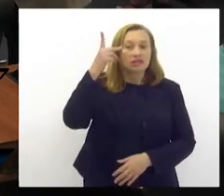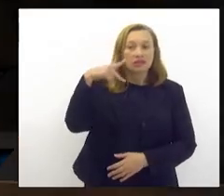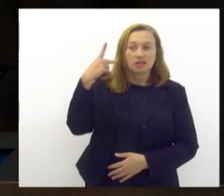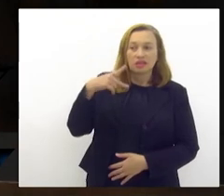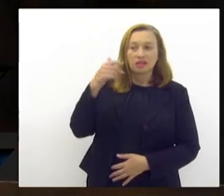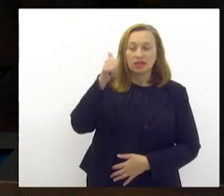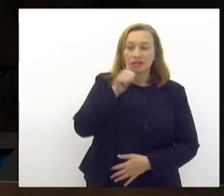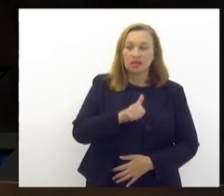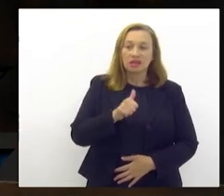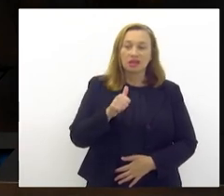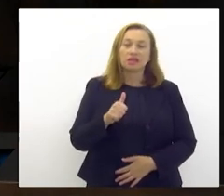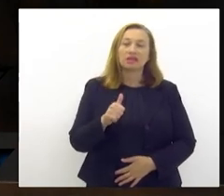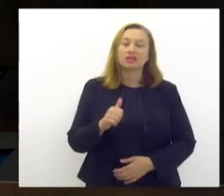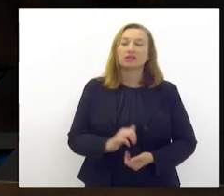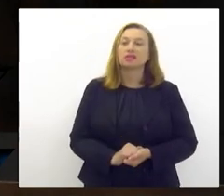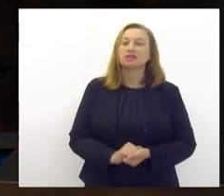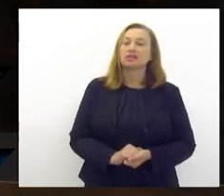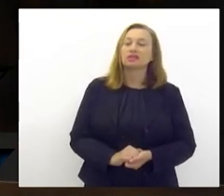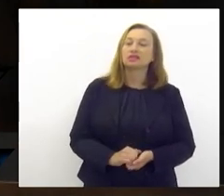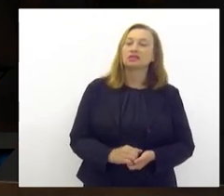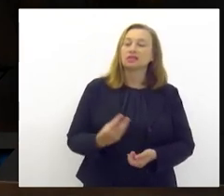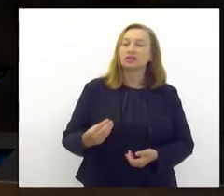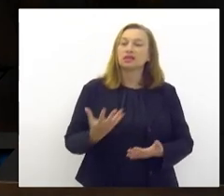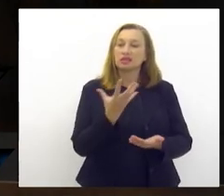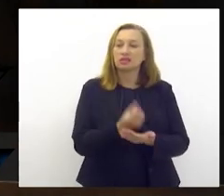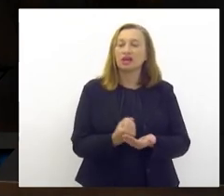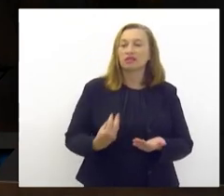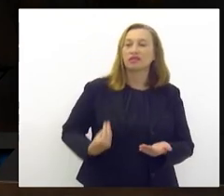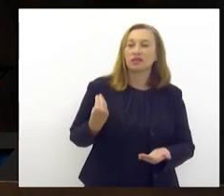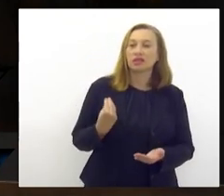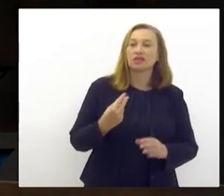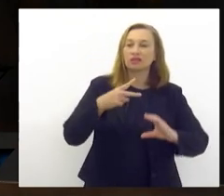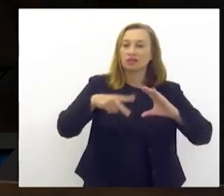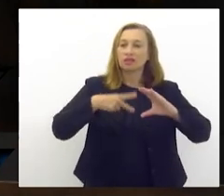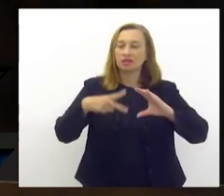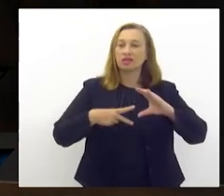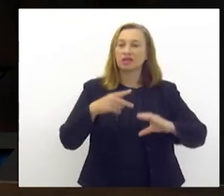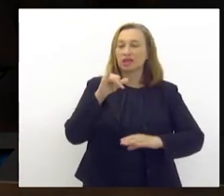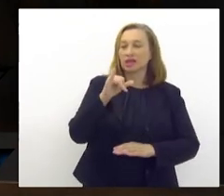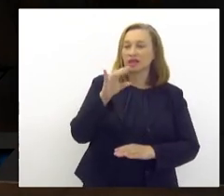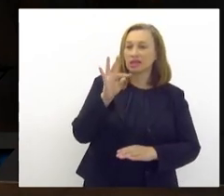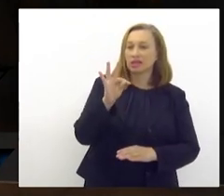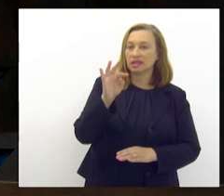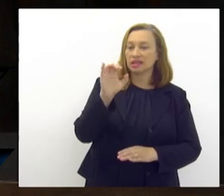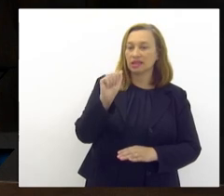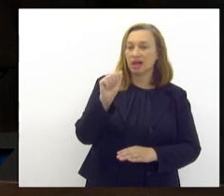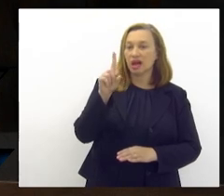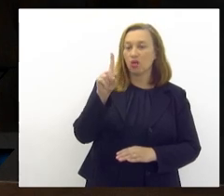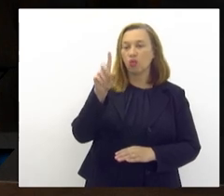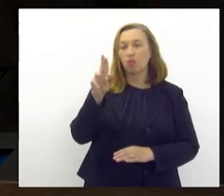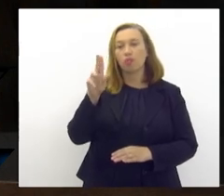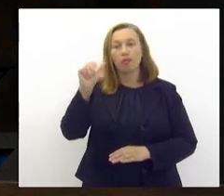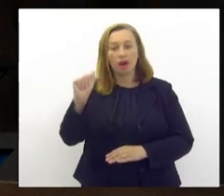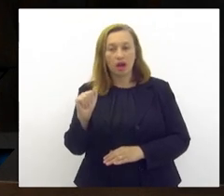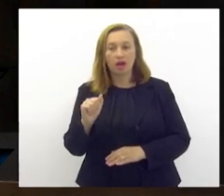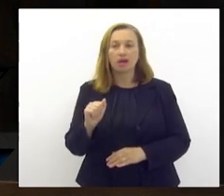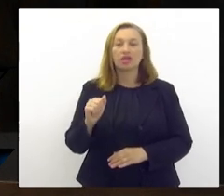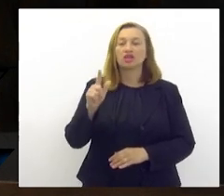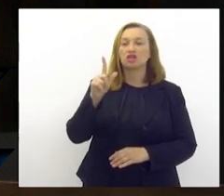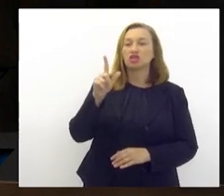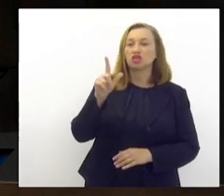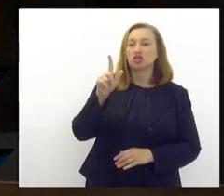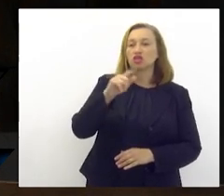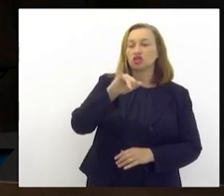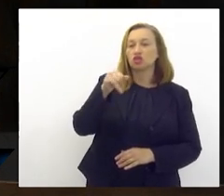nobre. Gostaria de registrar a presença do presidente da Câmara Municipal de Italva, vereador, meu amigo Joel